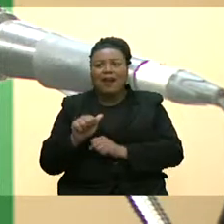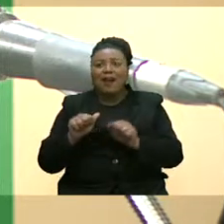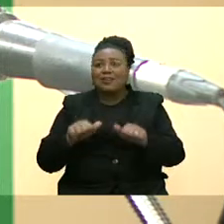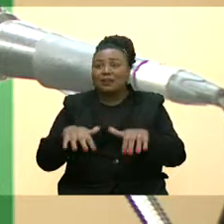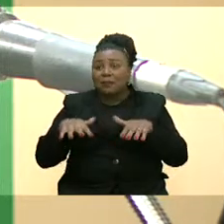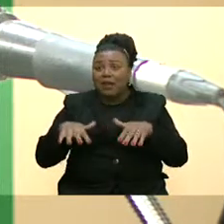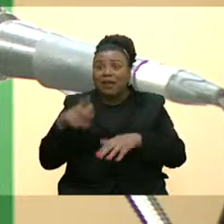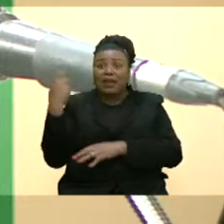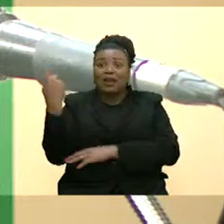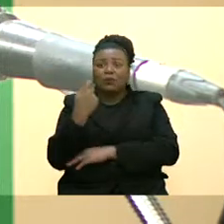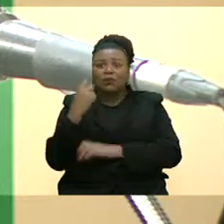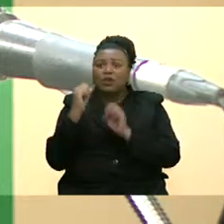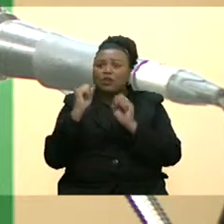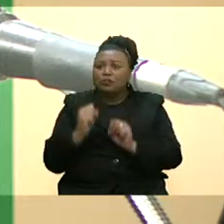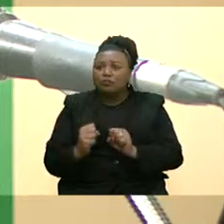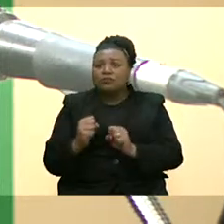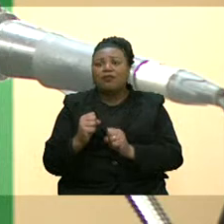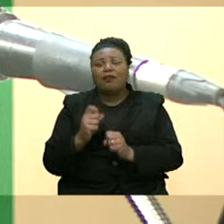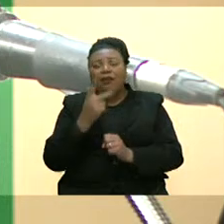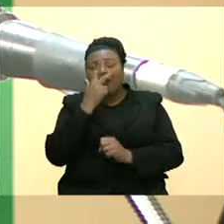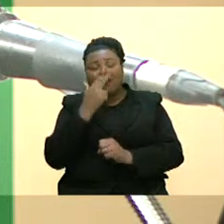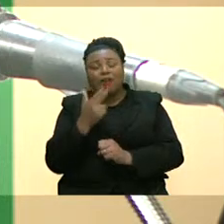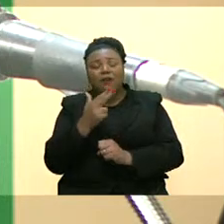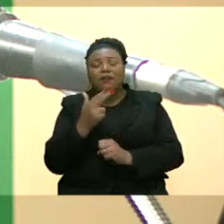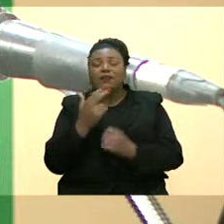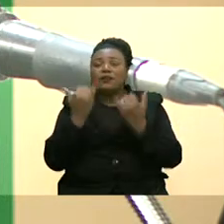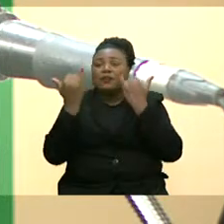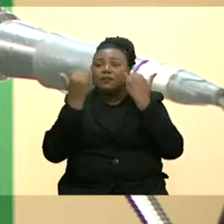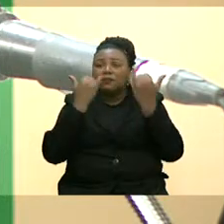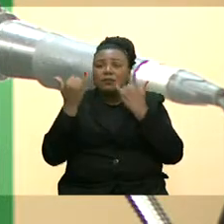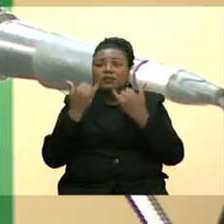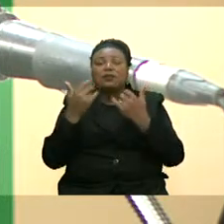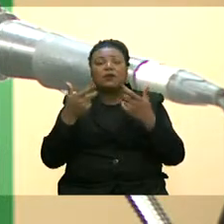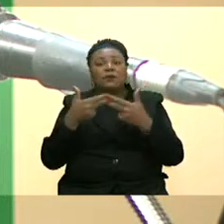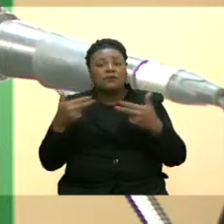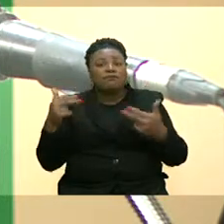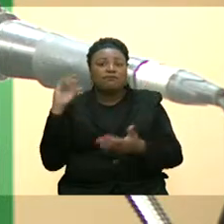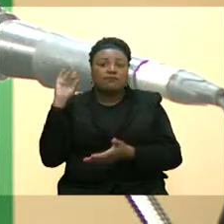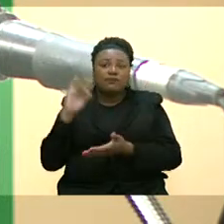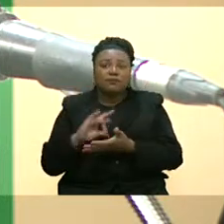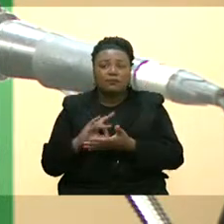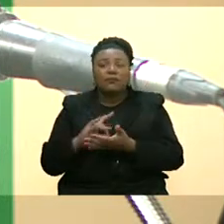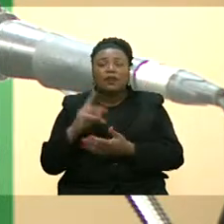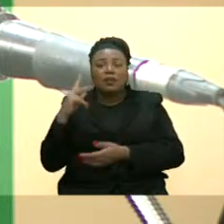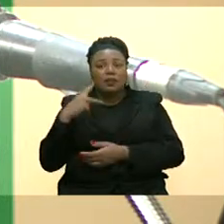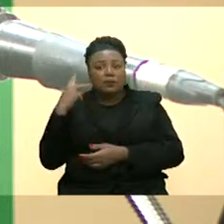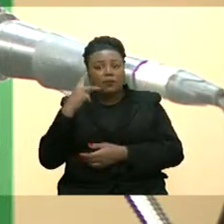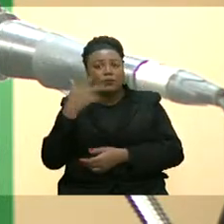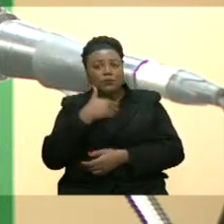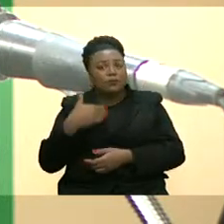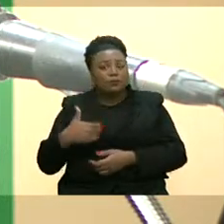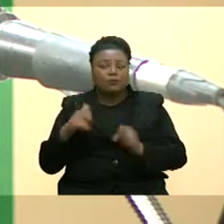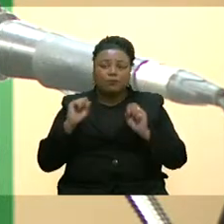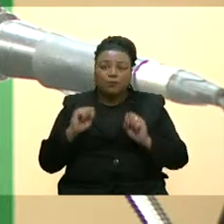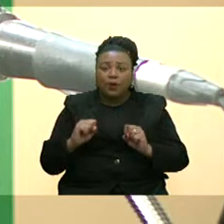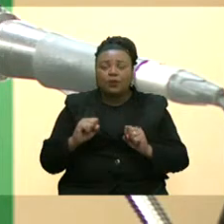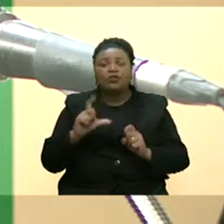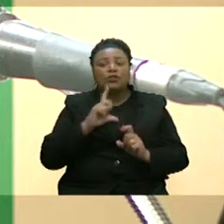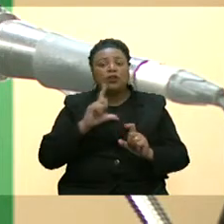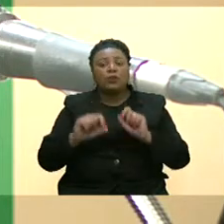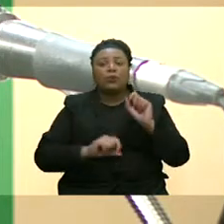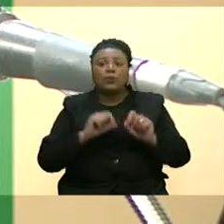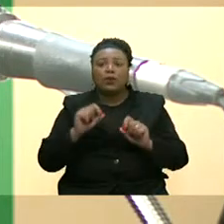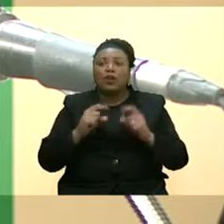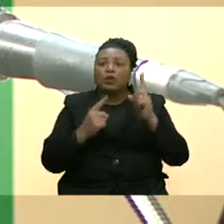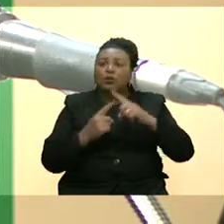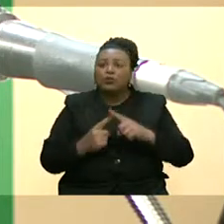Gaúcha, poder de alguma forma subsidiar com informações, com dados concretos, que as políticas públicas podem ser baseadas em